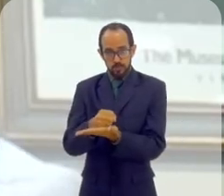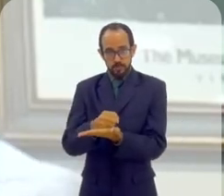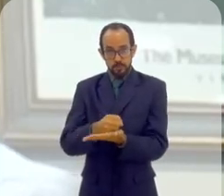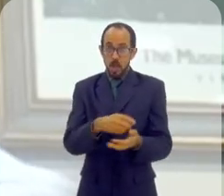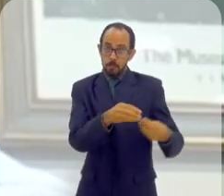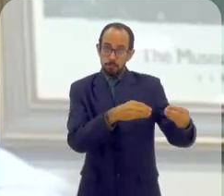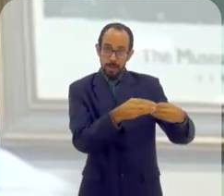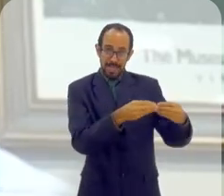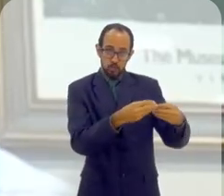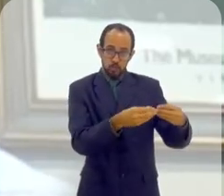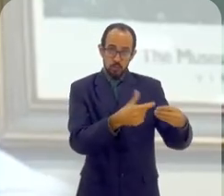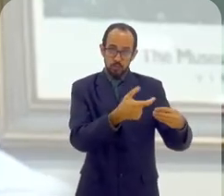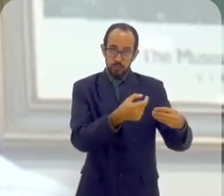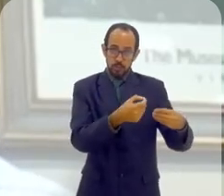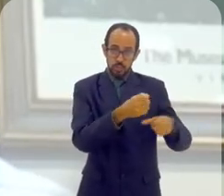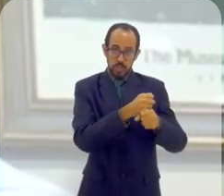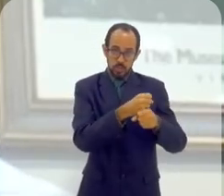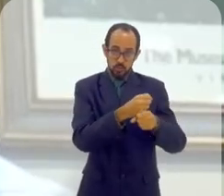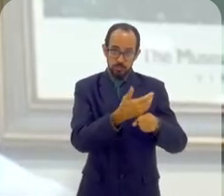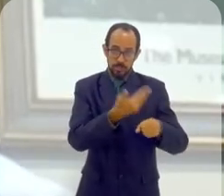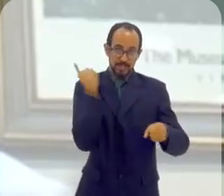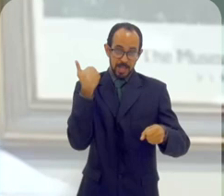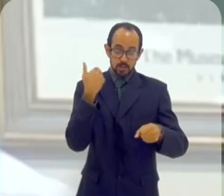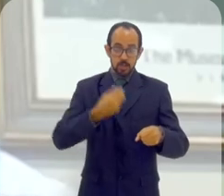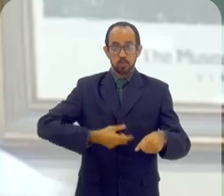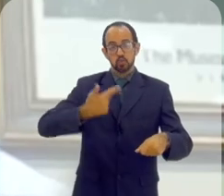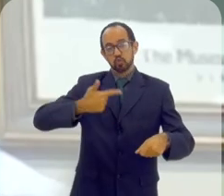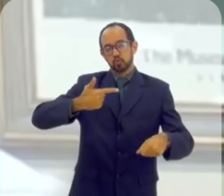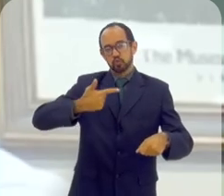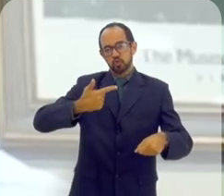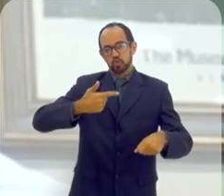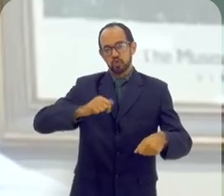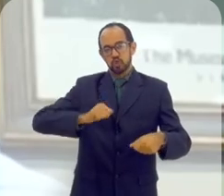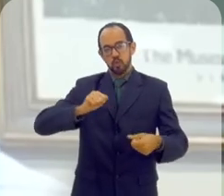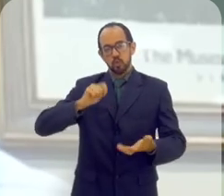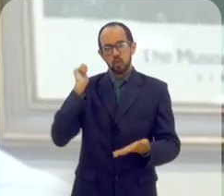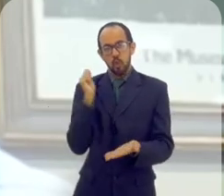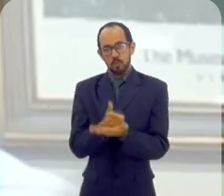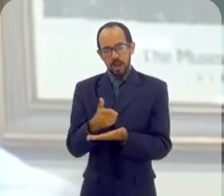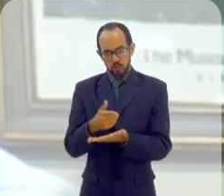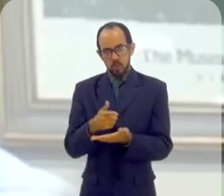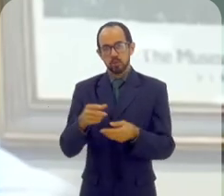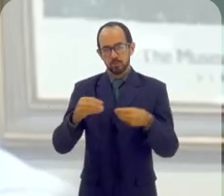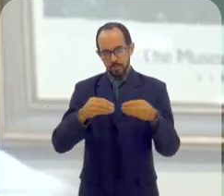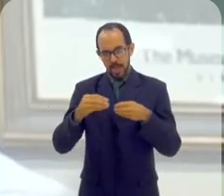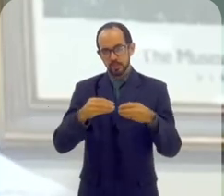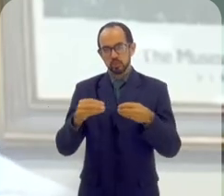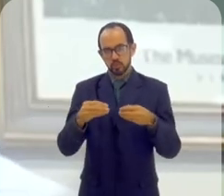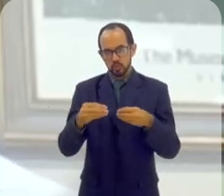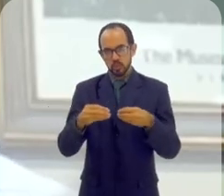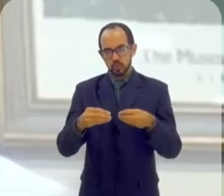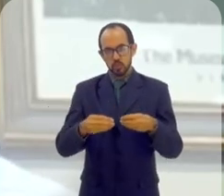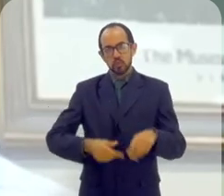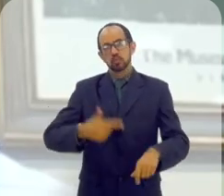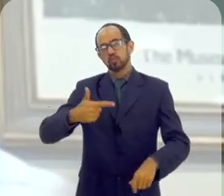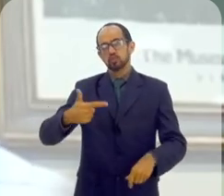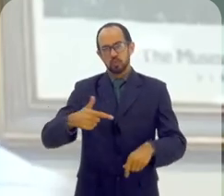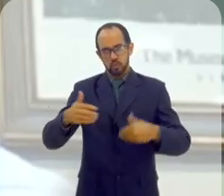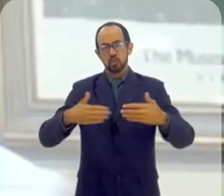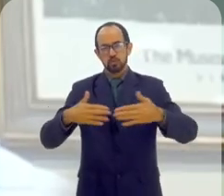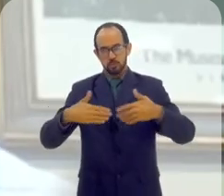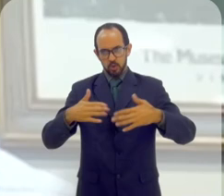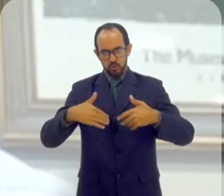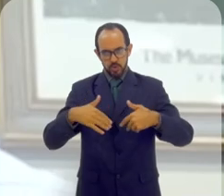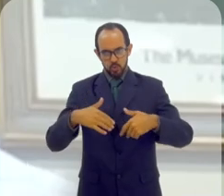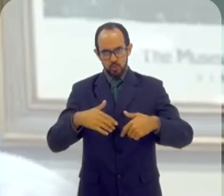o plástico Geisa há 20 anos atrás nós éramos o segundo maior consumidor de produtos plásticos no Brasil e era no